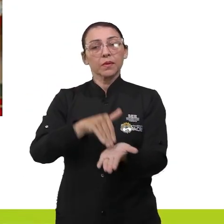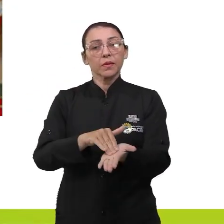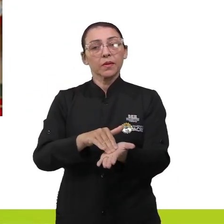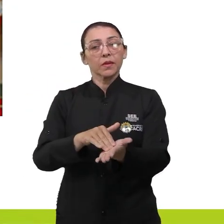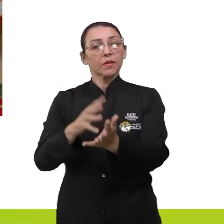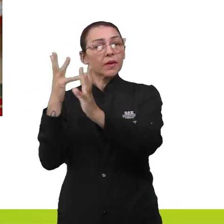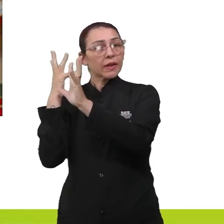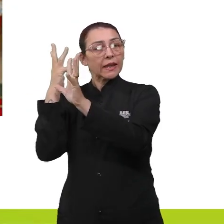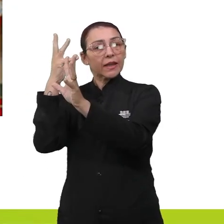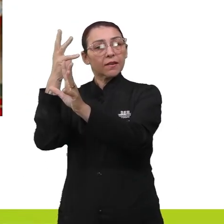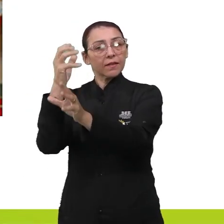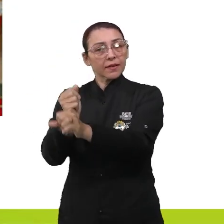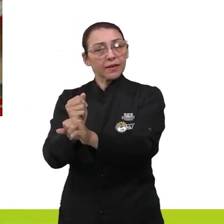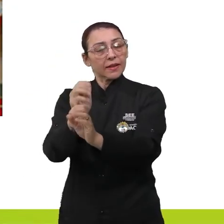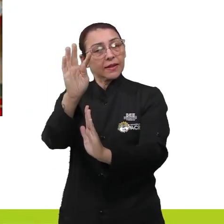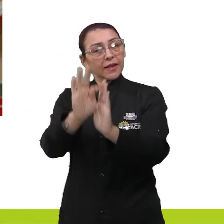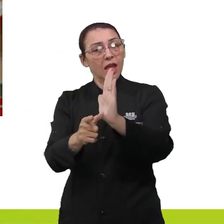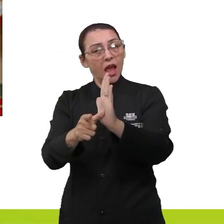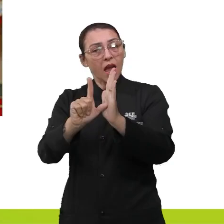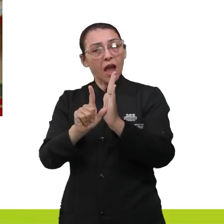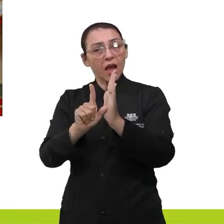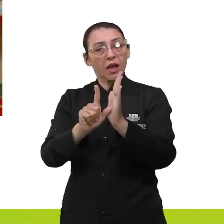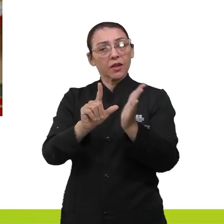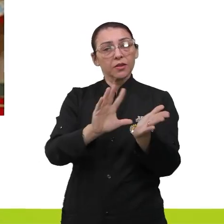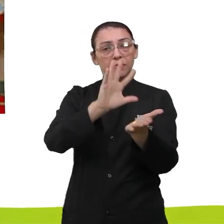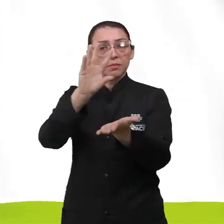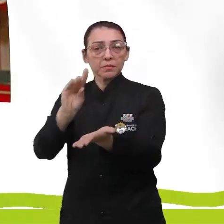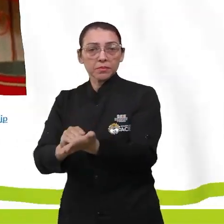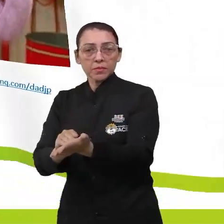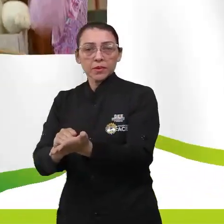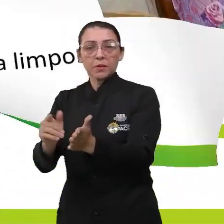esse texto antes de passar a limpo.